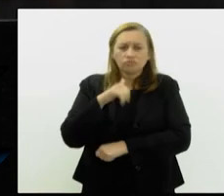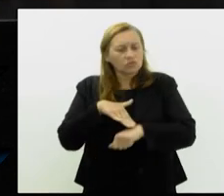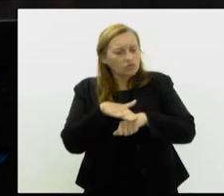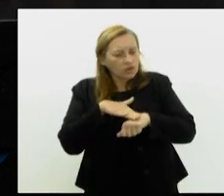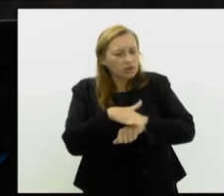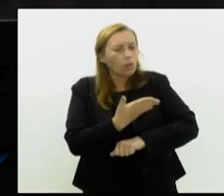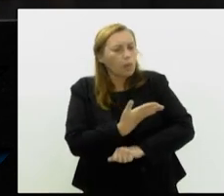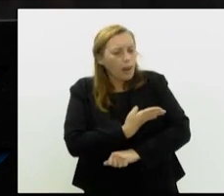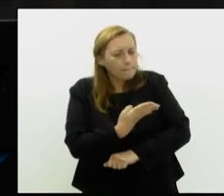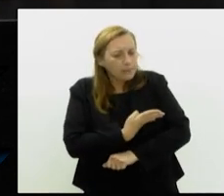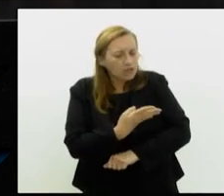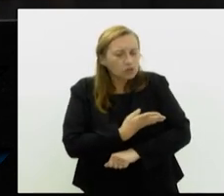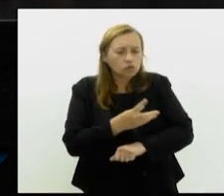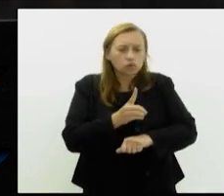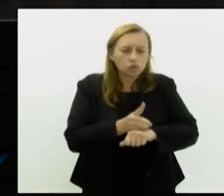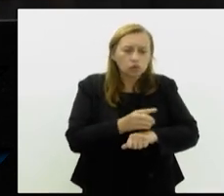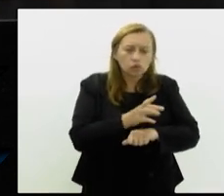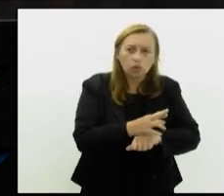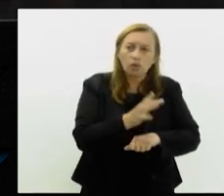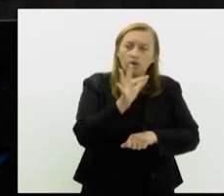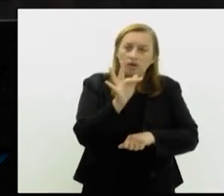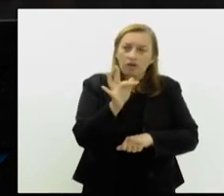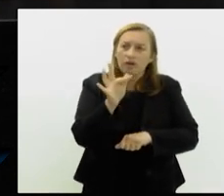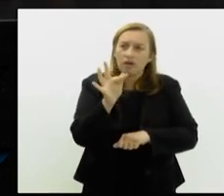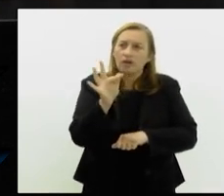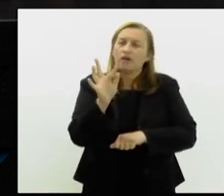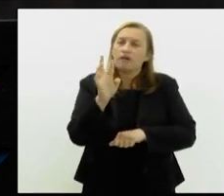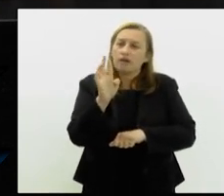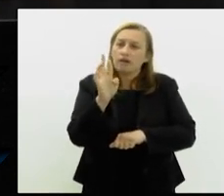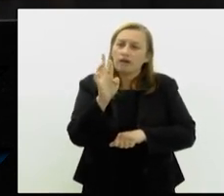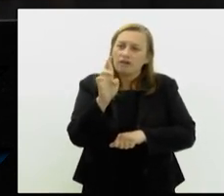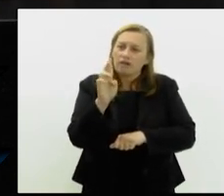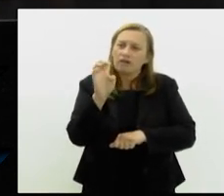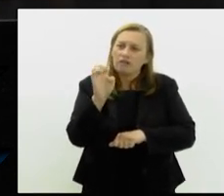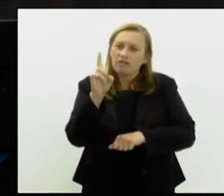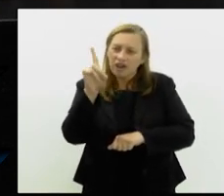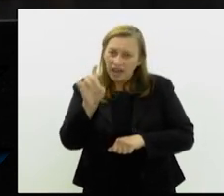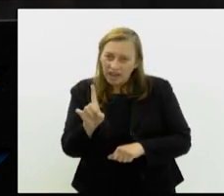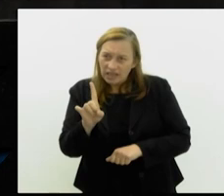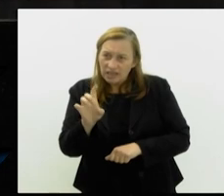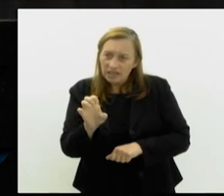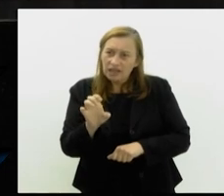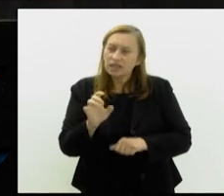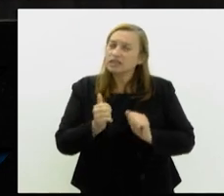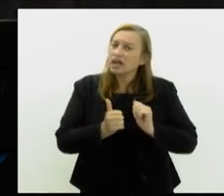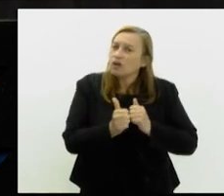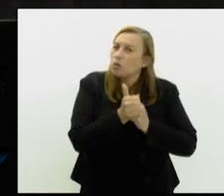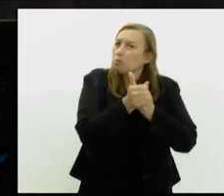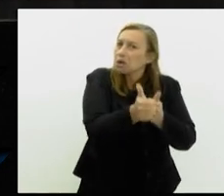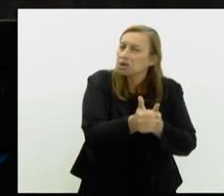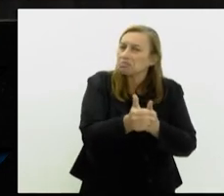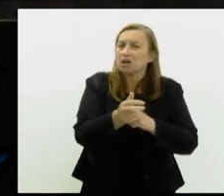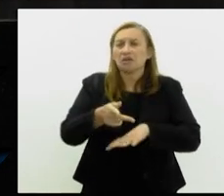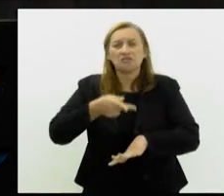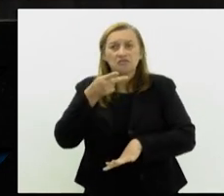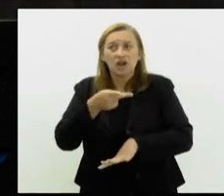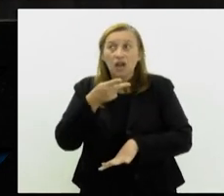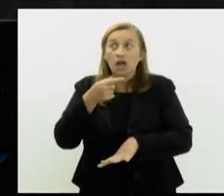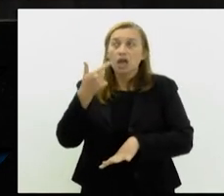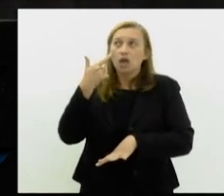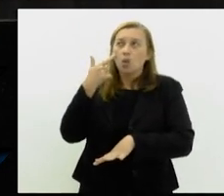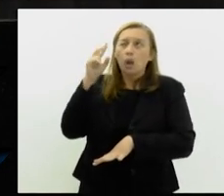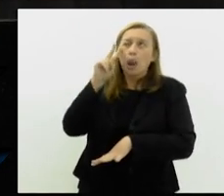amigo Dr Fred leyon que está acompanhando esse discurso e recordei uma reunião que